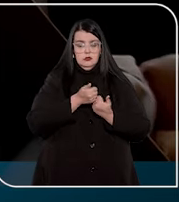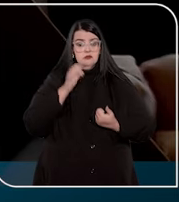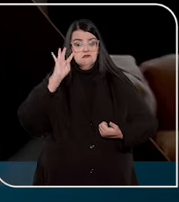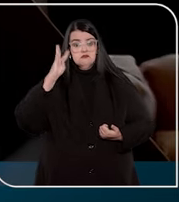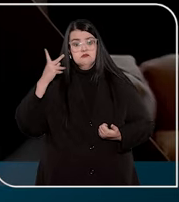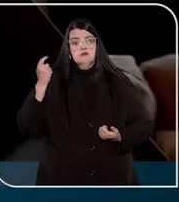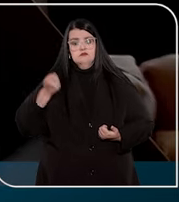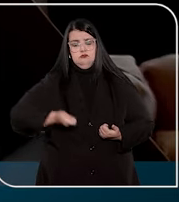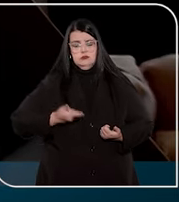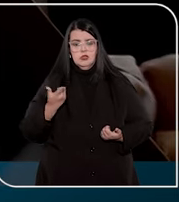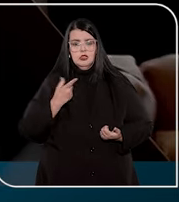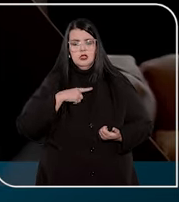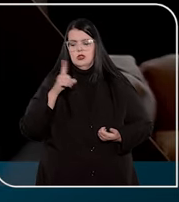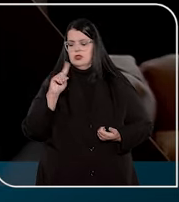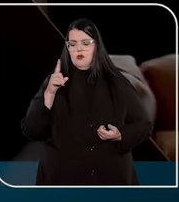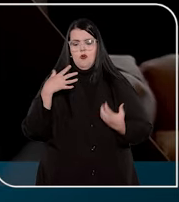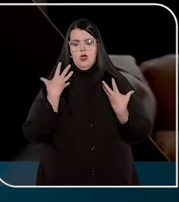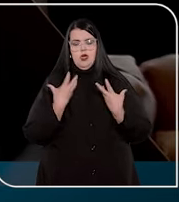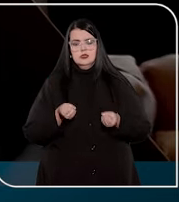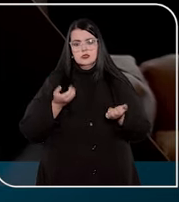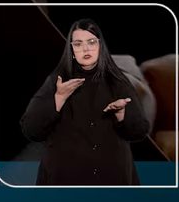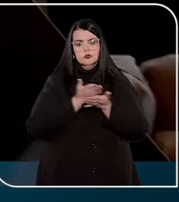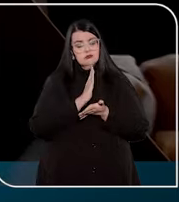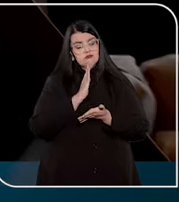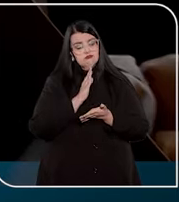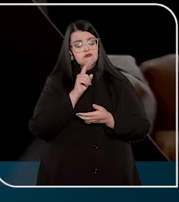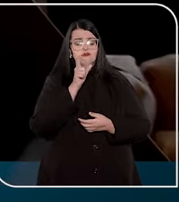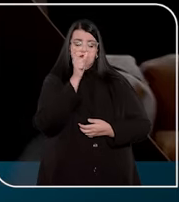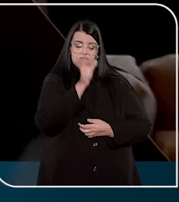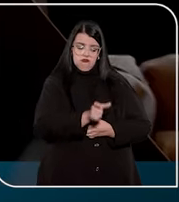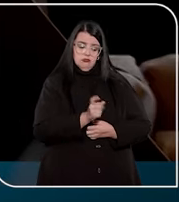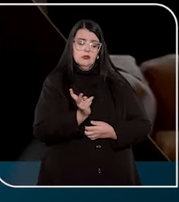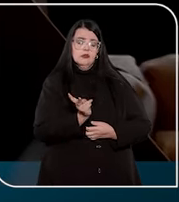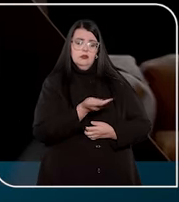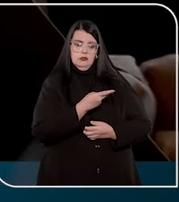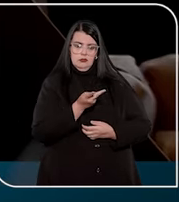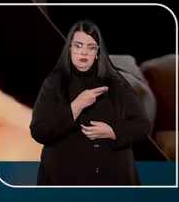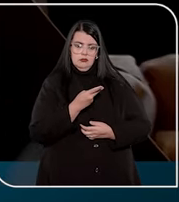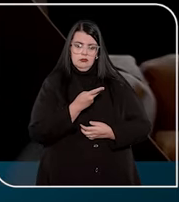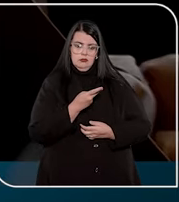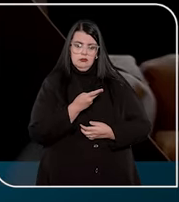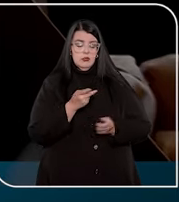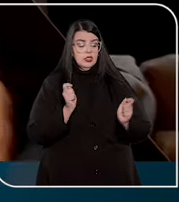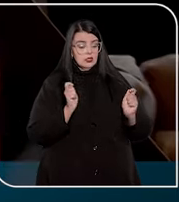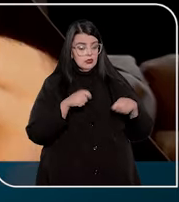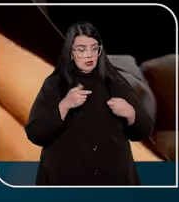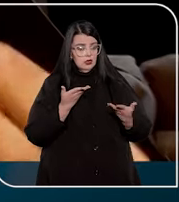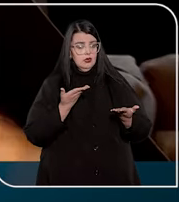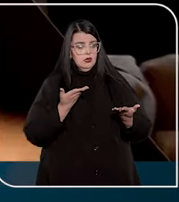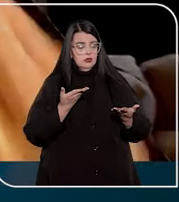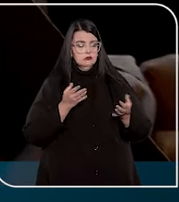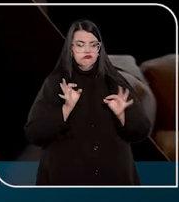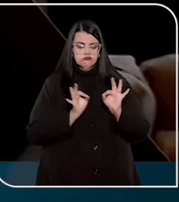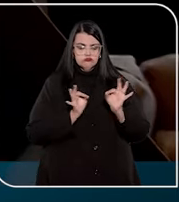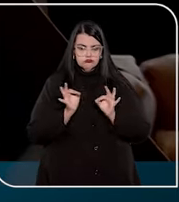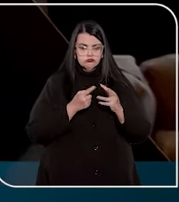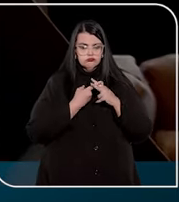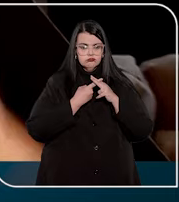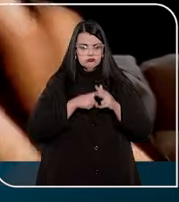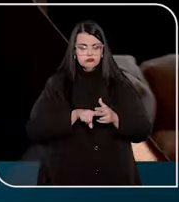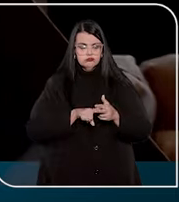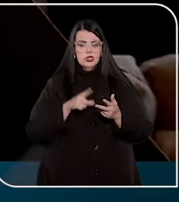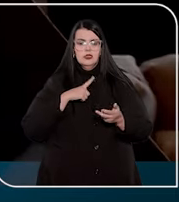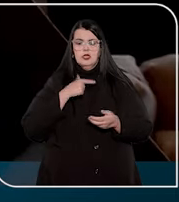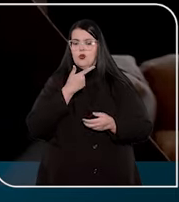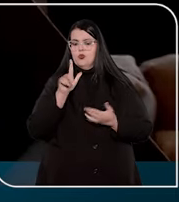repercussão geral e negou o seguimento ao recurso está errada. Esse é o recurso cabível. Mas existe um recurso que também chama